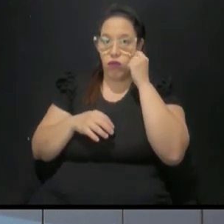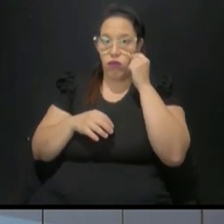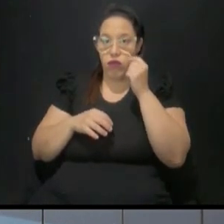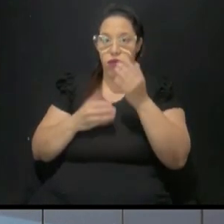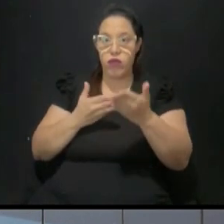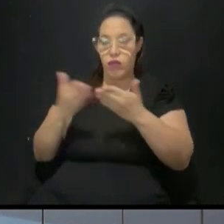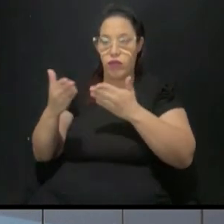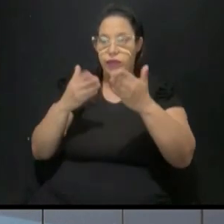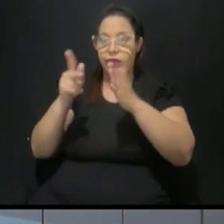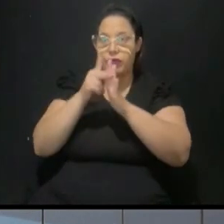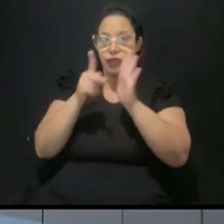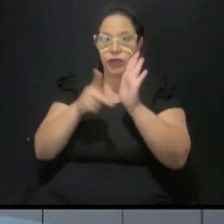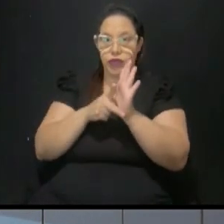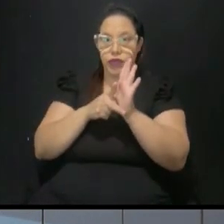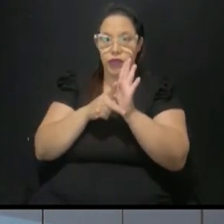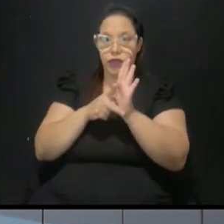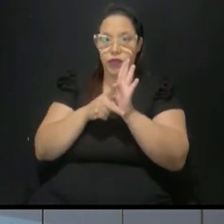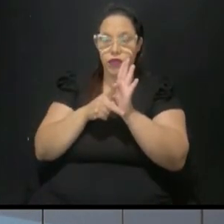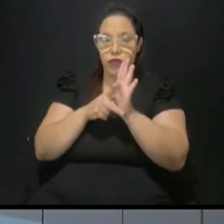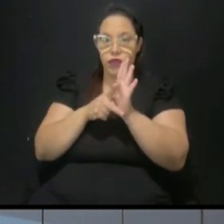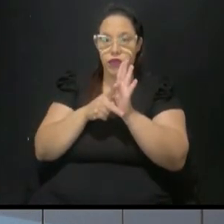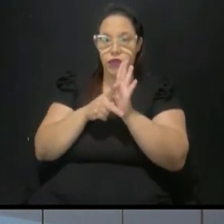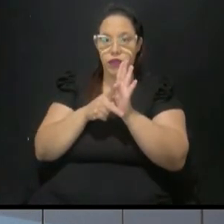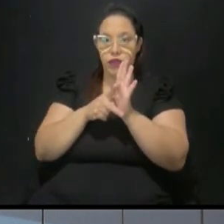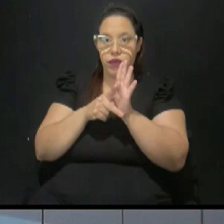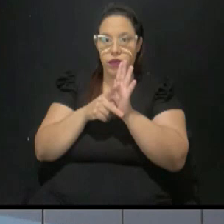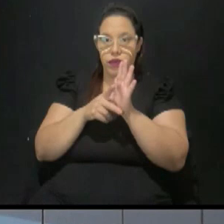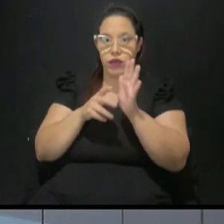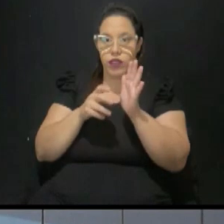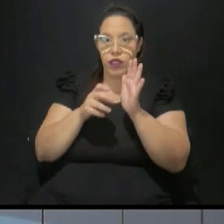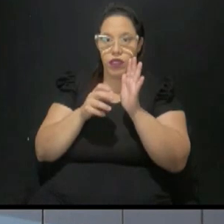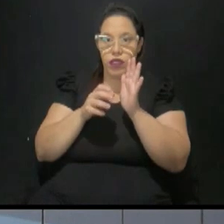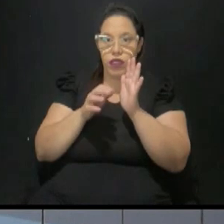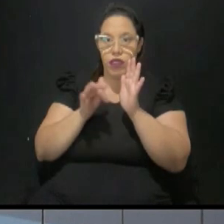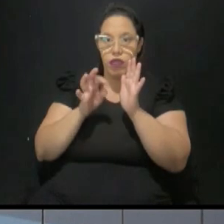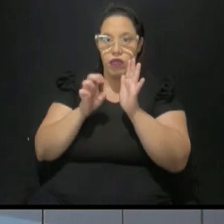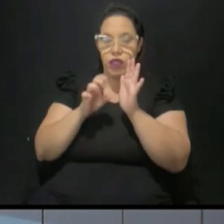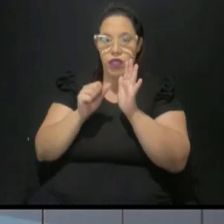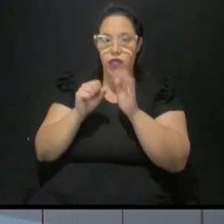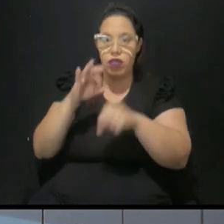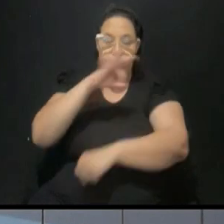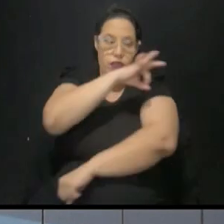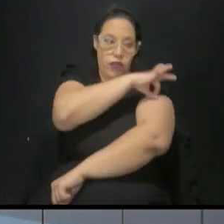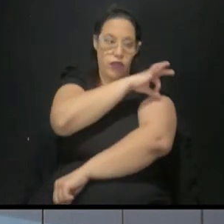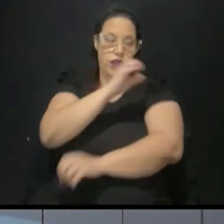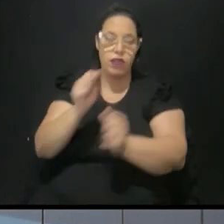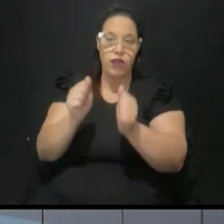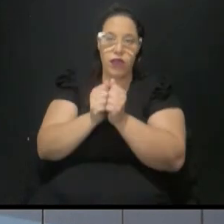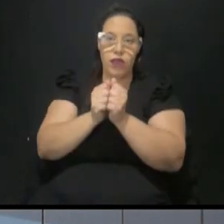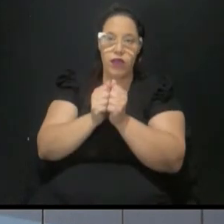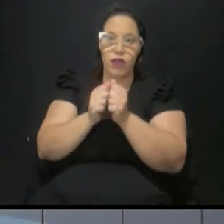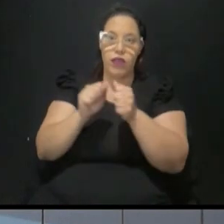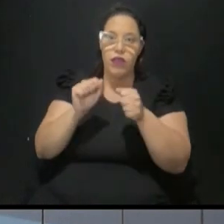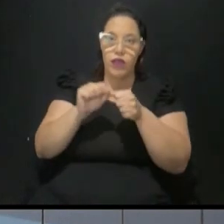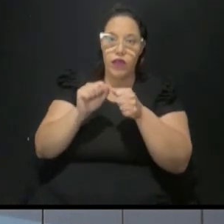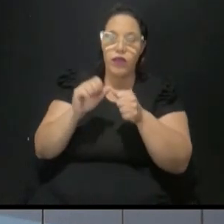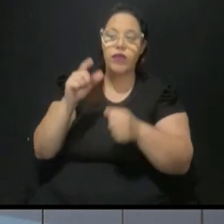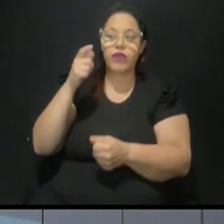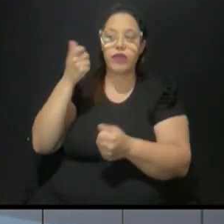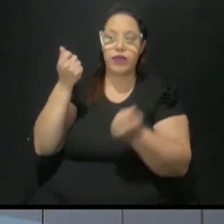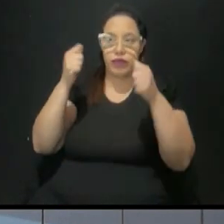pela APC, financiamento pela FIAC e o apoio da Prefeitura Municipal fazem com que a gente tenha essa possibilidade também de